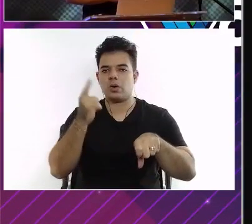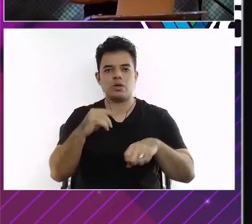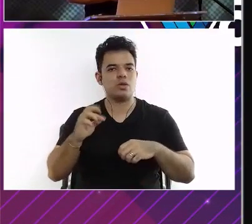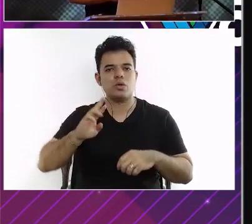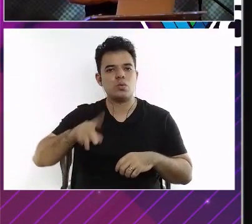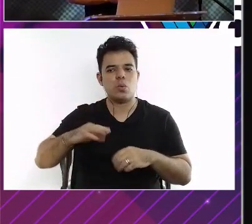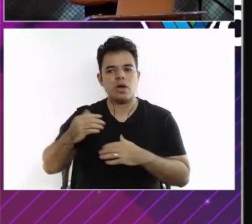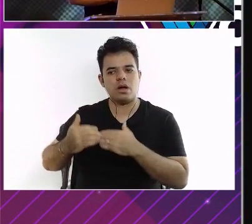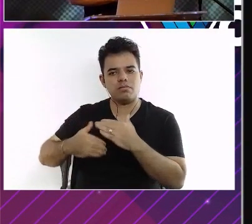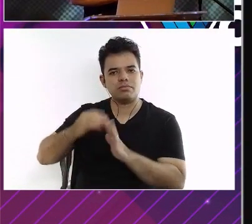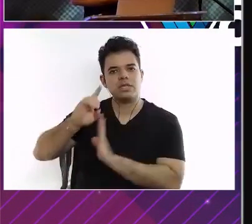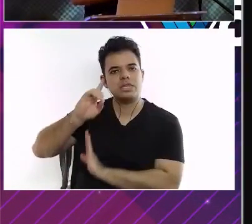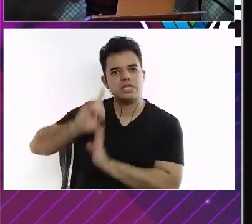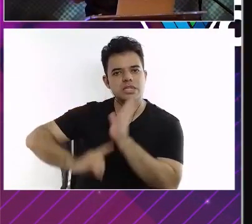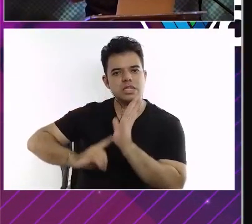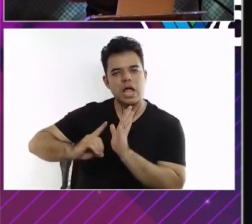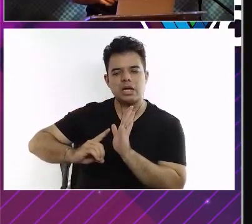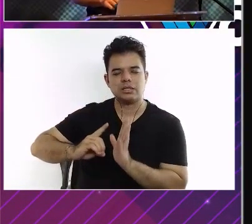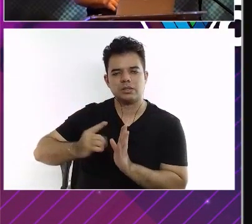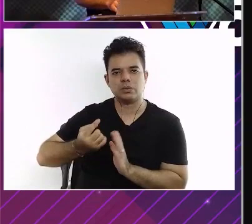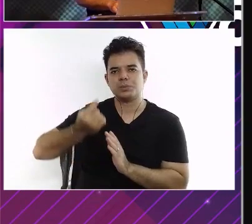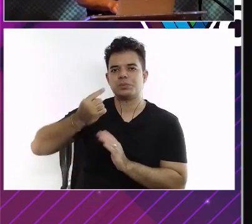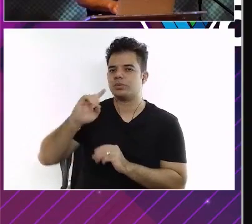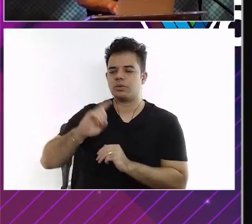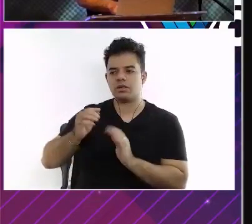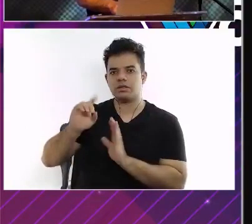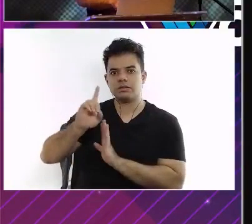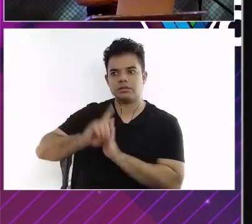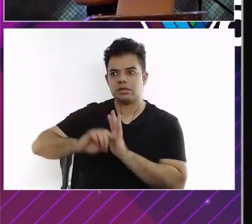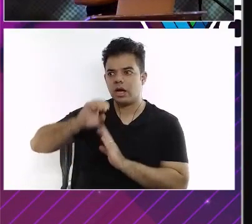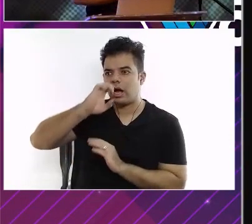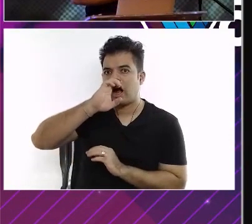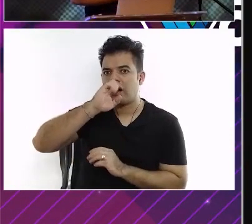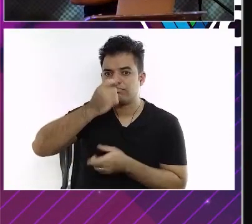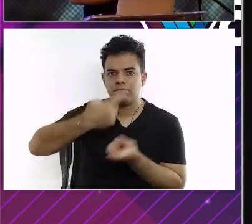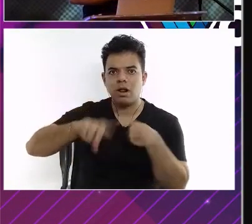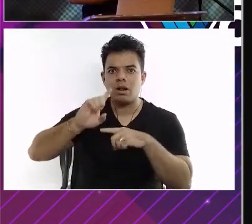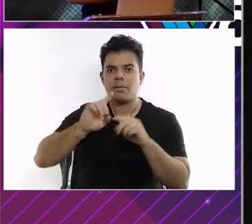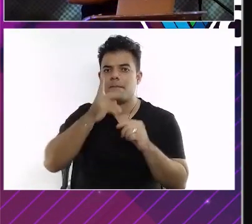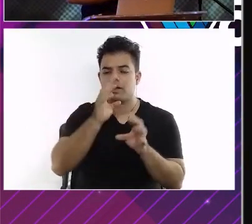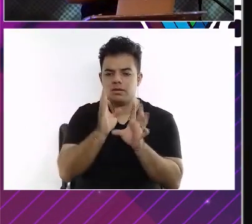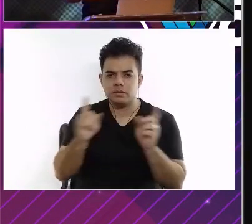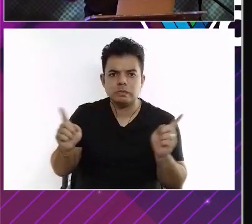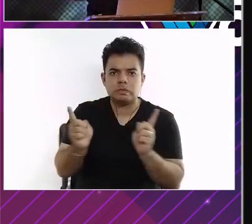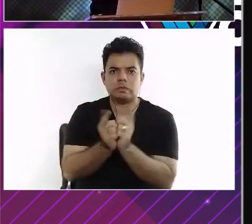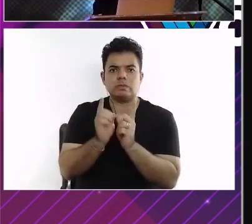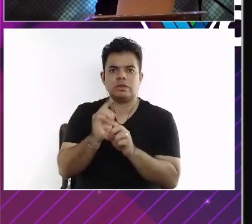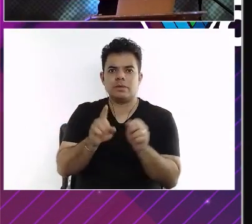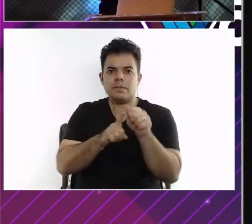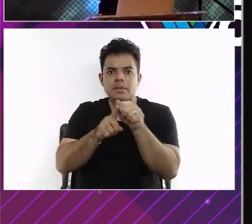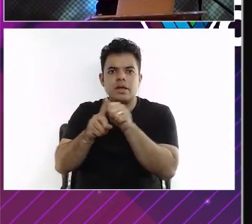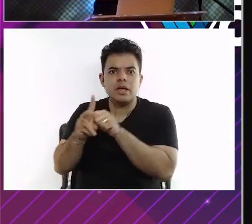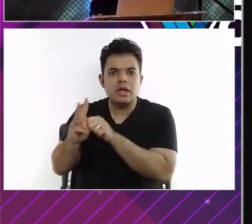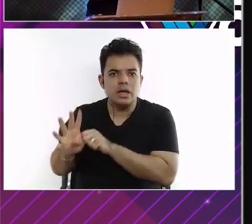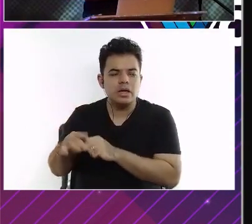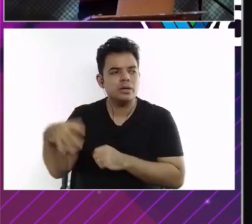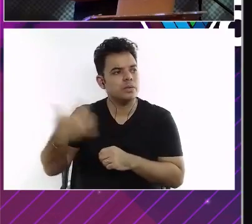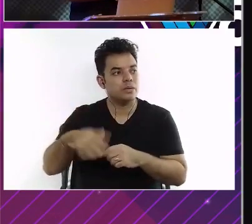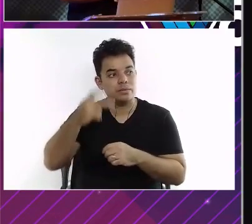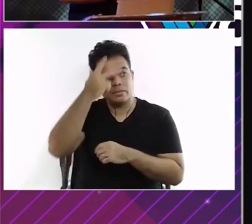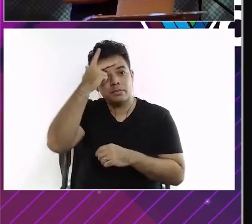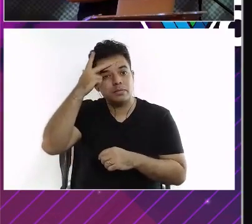década inteira para modificar, é uma década colapsando em alguns meses, talvez, onde redes de